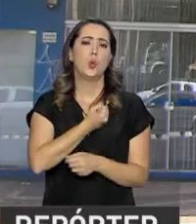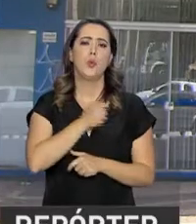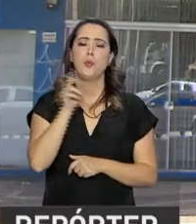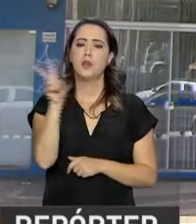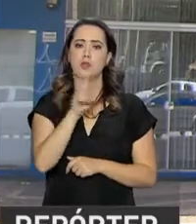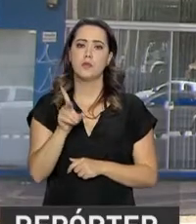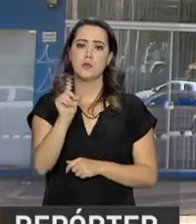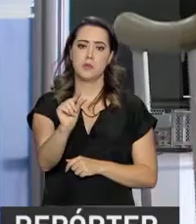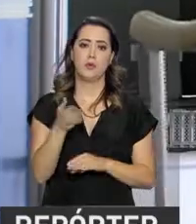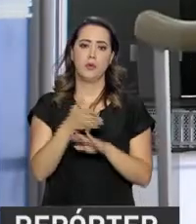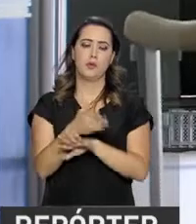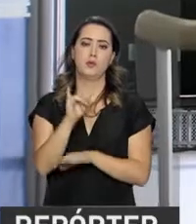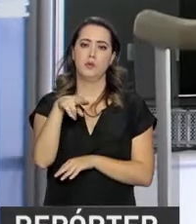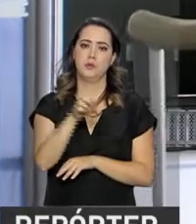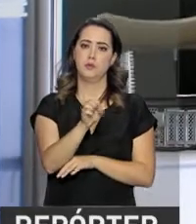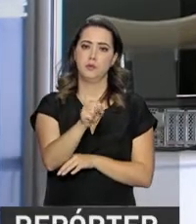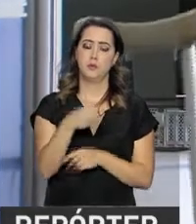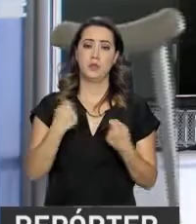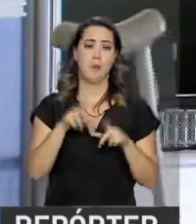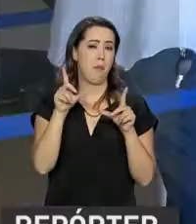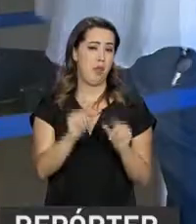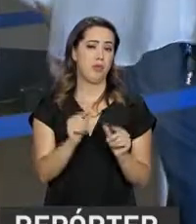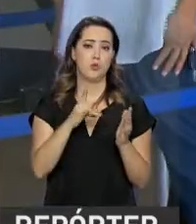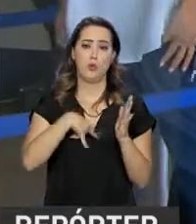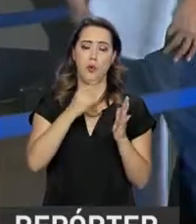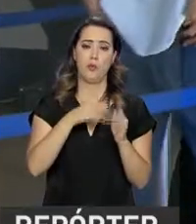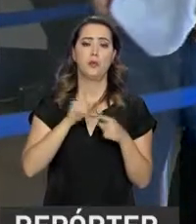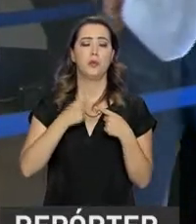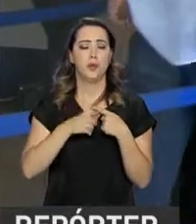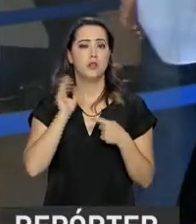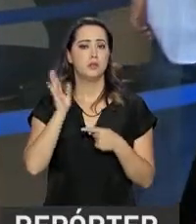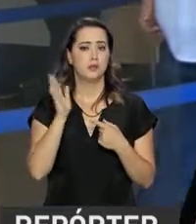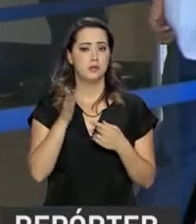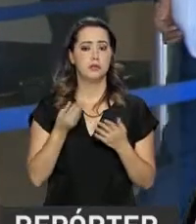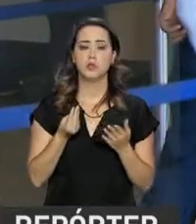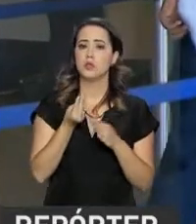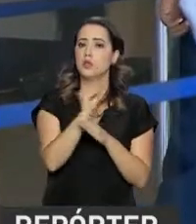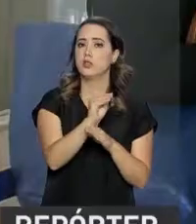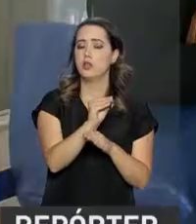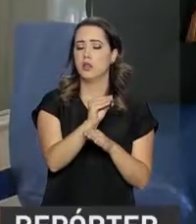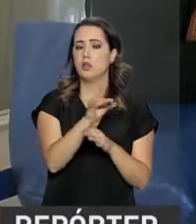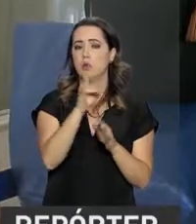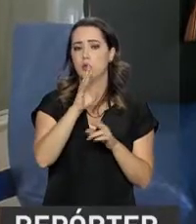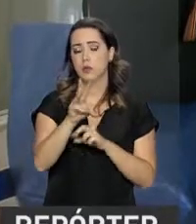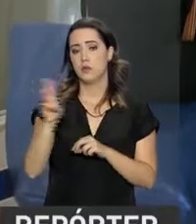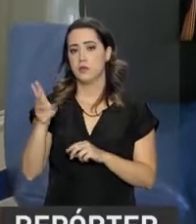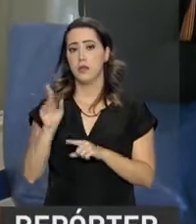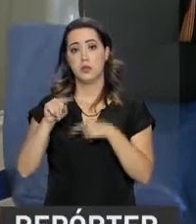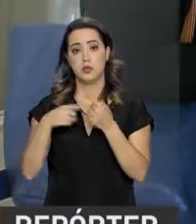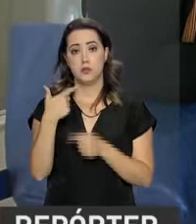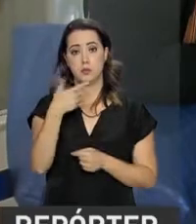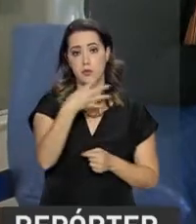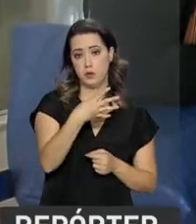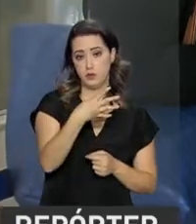até uma agência da Previdência. Você vai ter que apresentar menos documentos, porque muitos dos documentos estão já dentro da Previdência. E a partir do dia